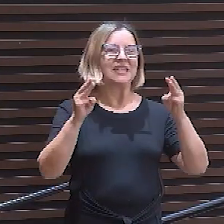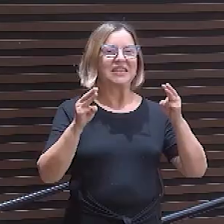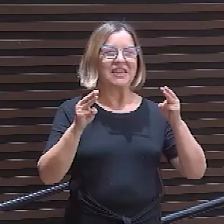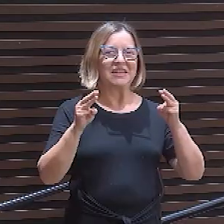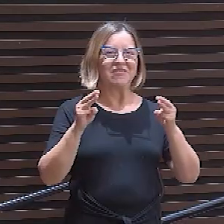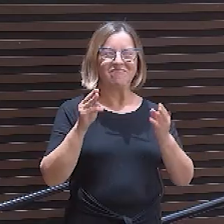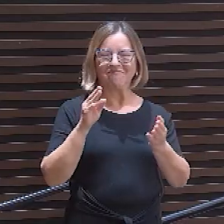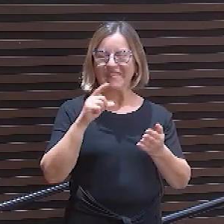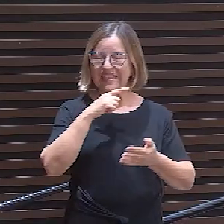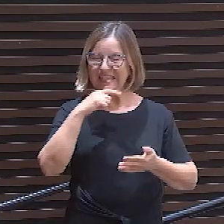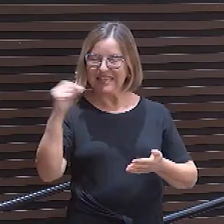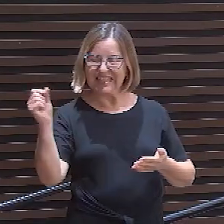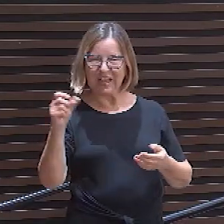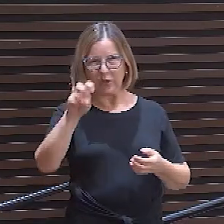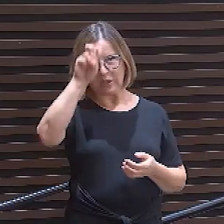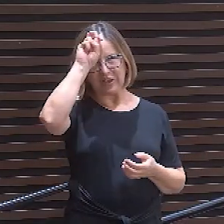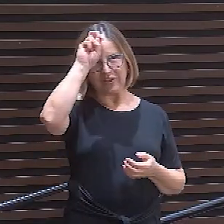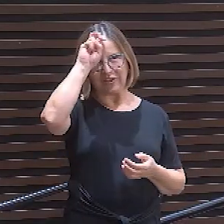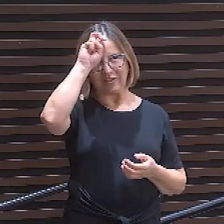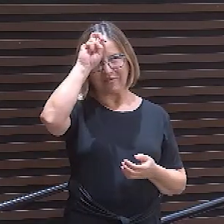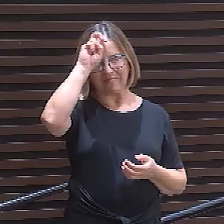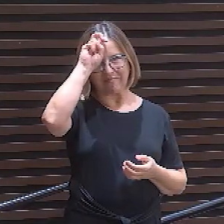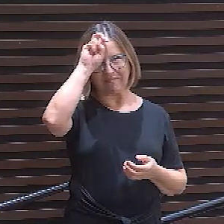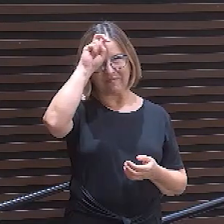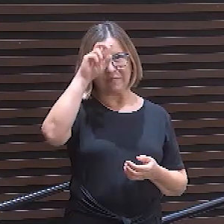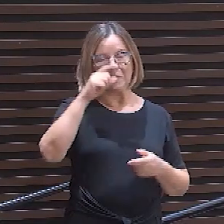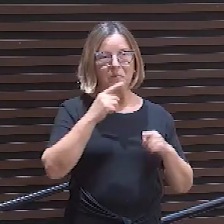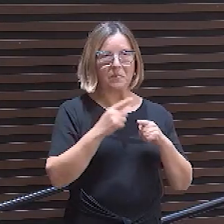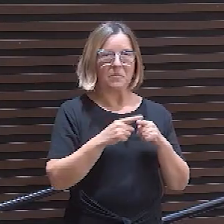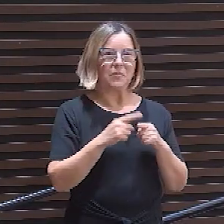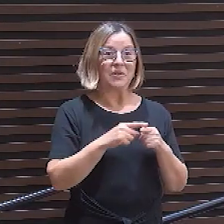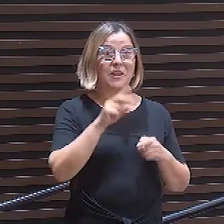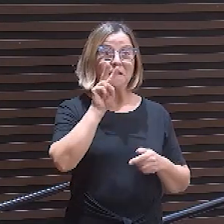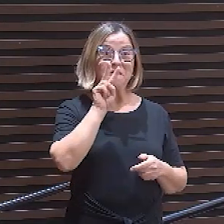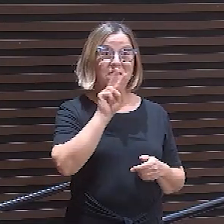embora, porque ele via o invisível.